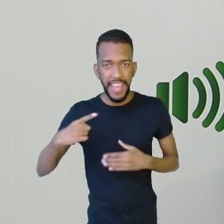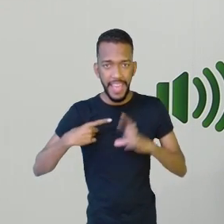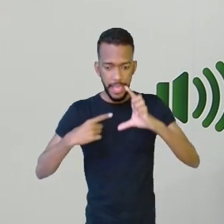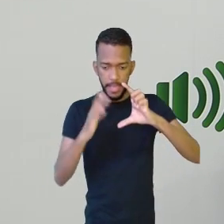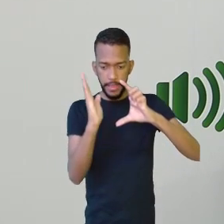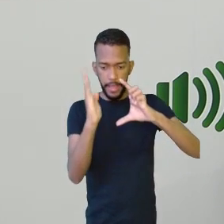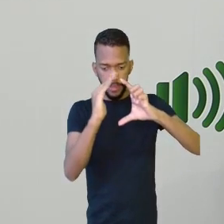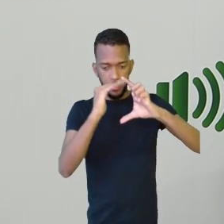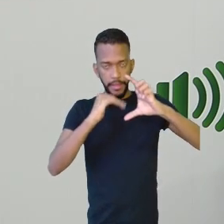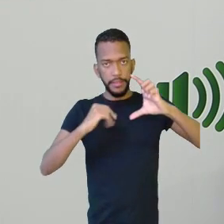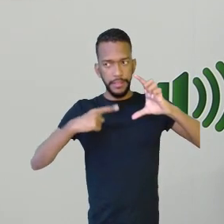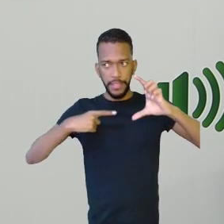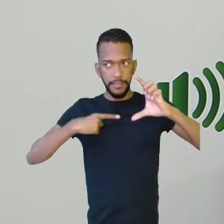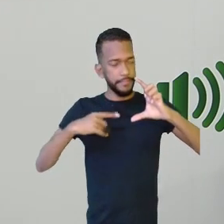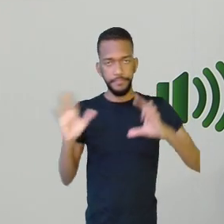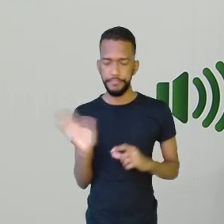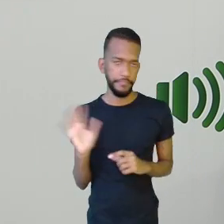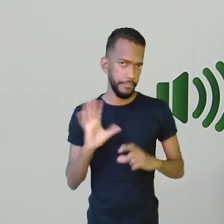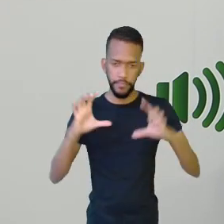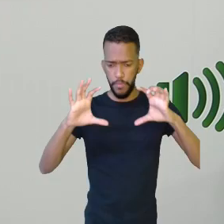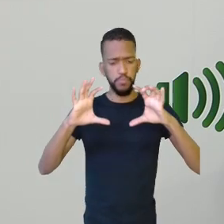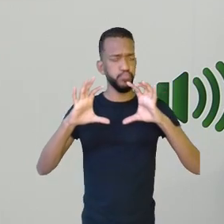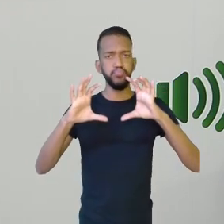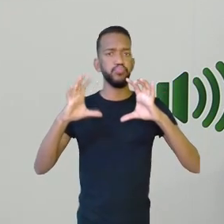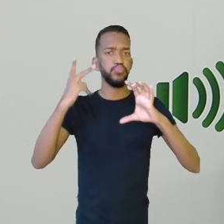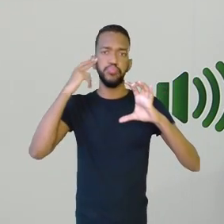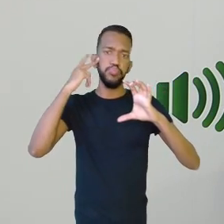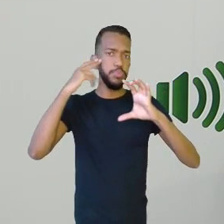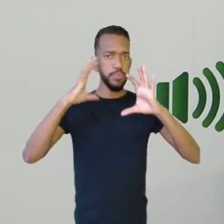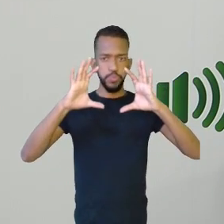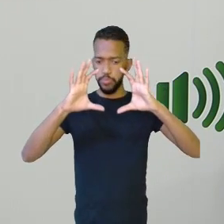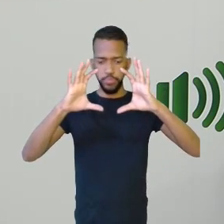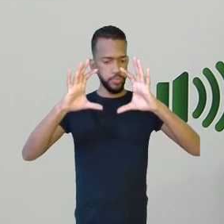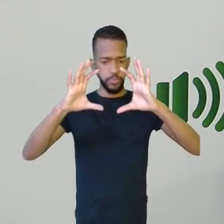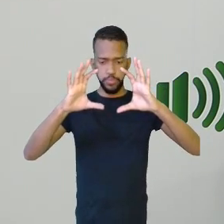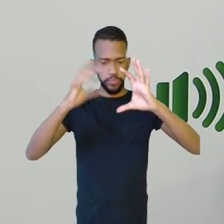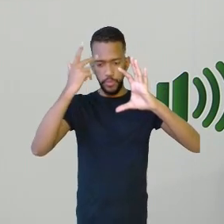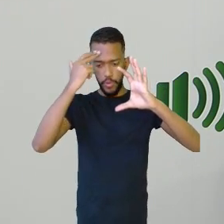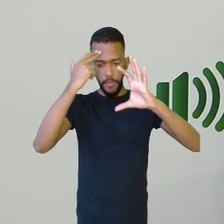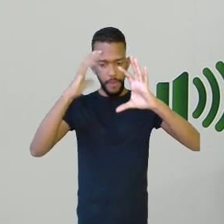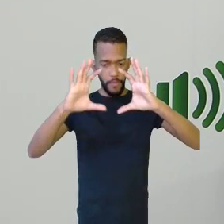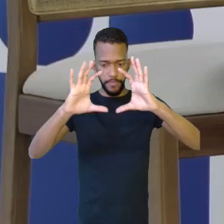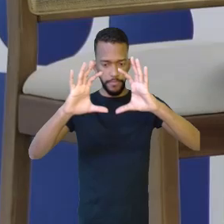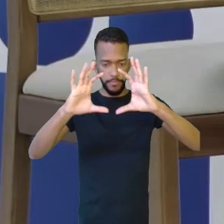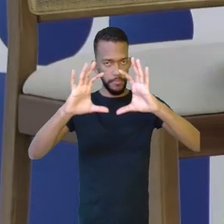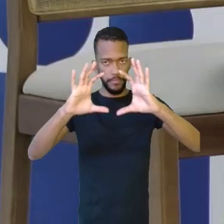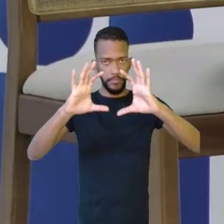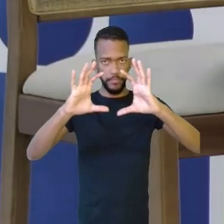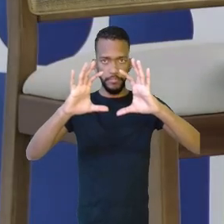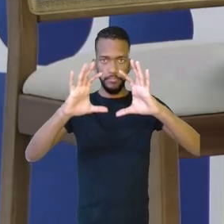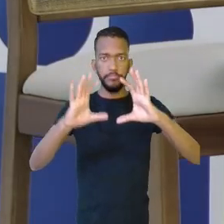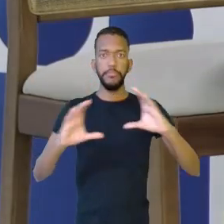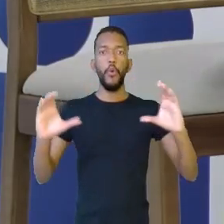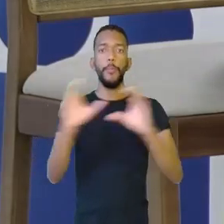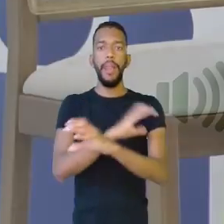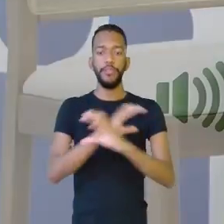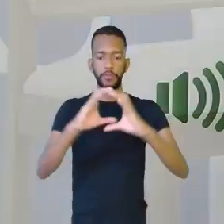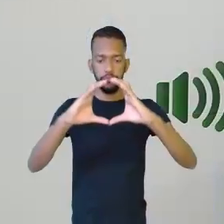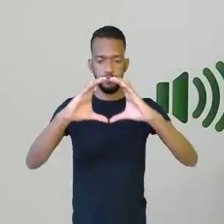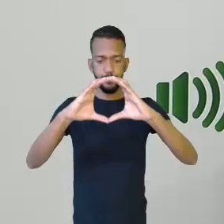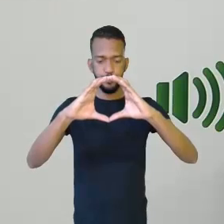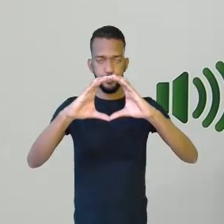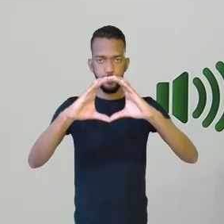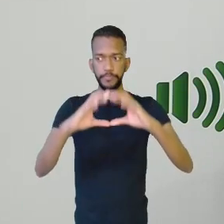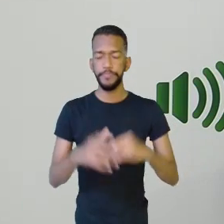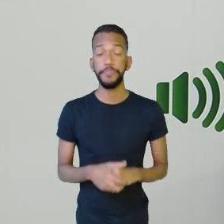está como isso aqui, ó. Aqui foi o inteiro, o círculo também é o inteiro. Vamos ver outro